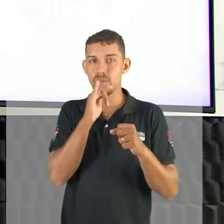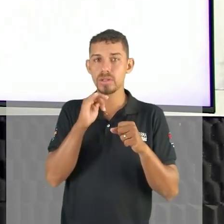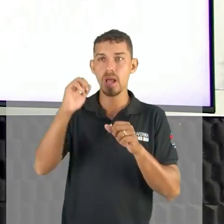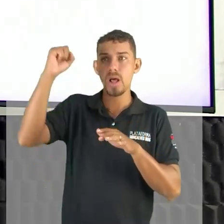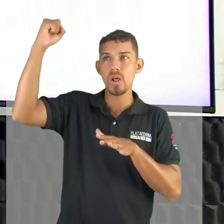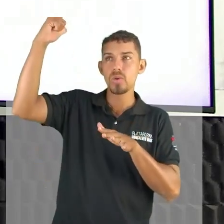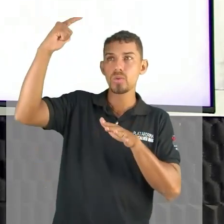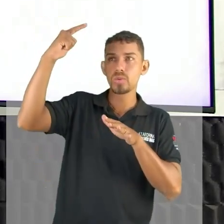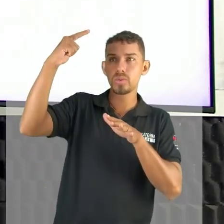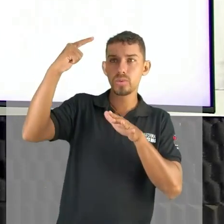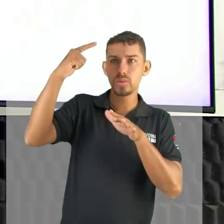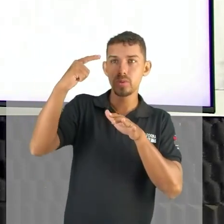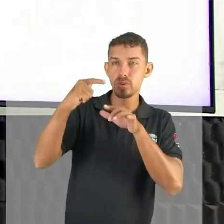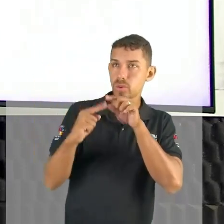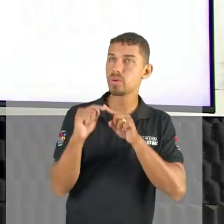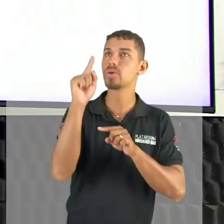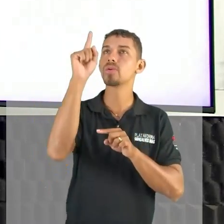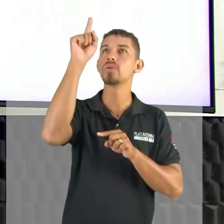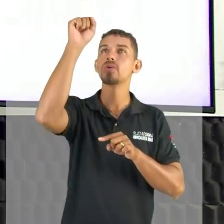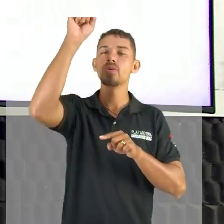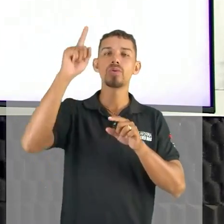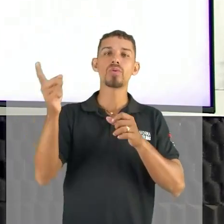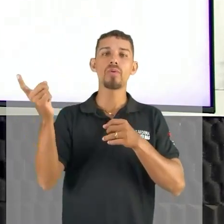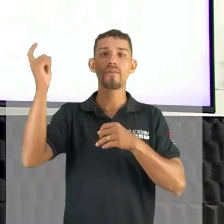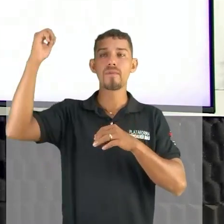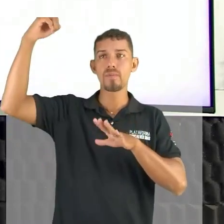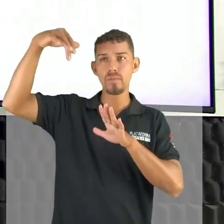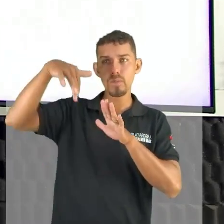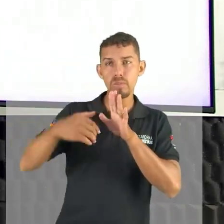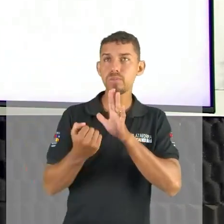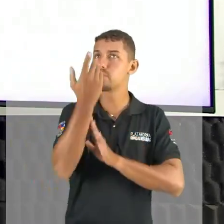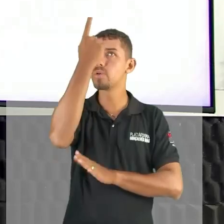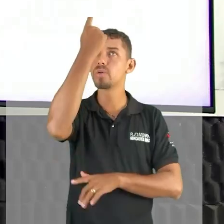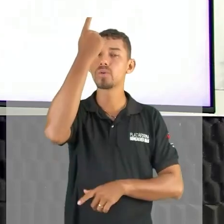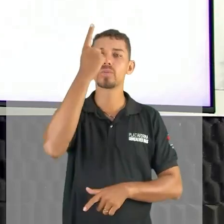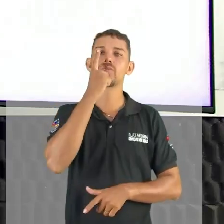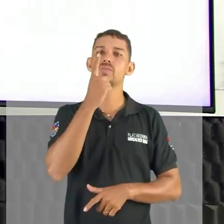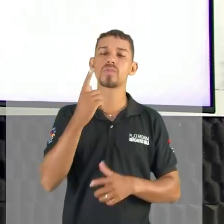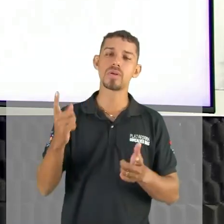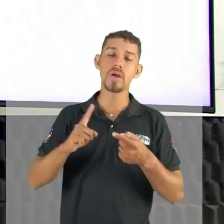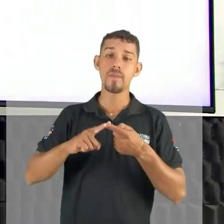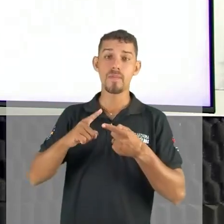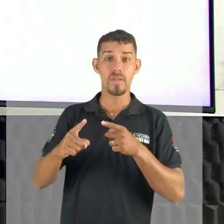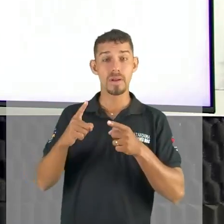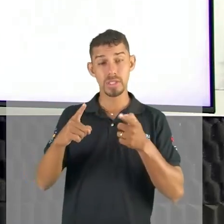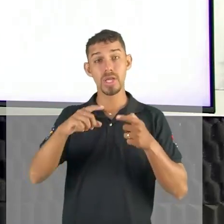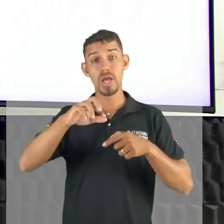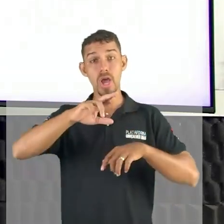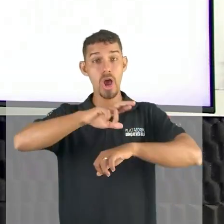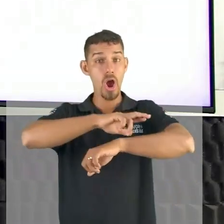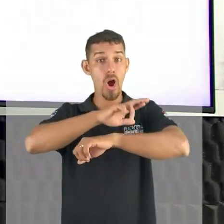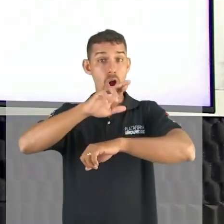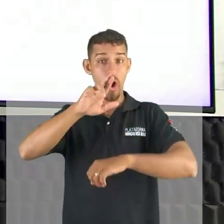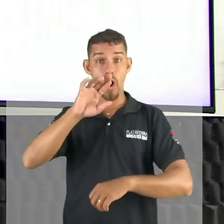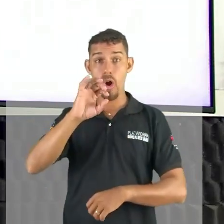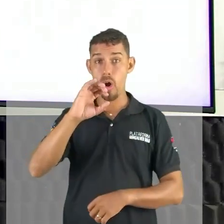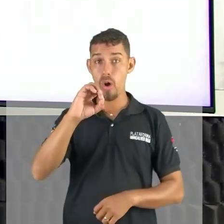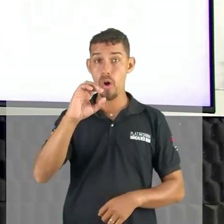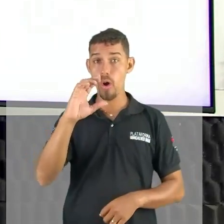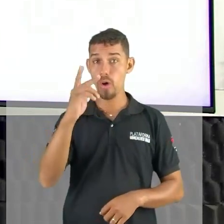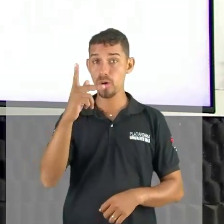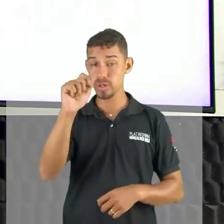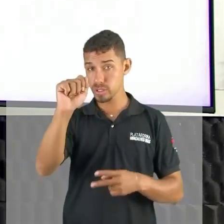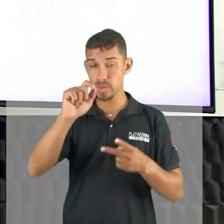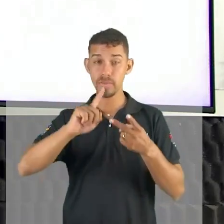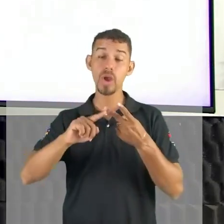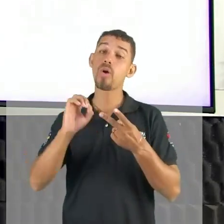luz solar seja refletida de volta para o universo. Se eu derreto esse gelo, vai aparecer rocha, que é o continente, ou água. E